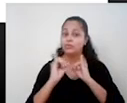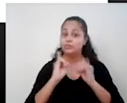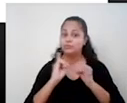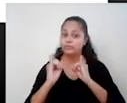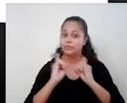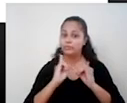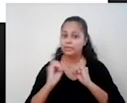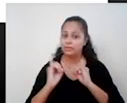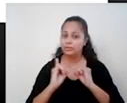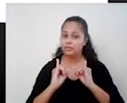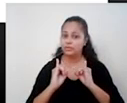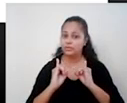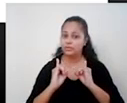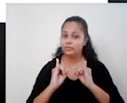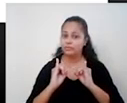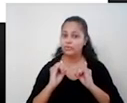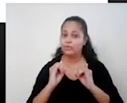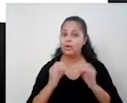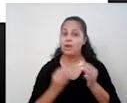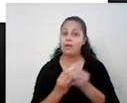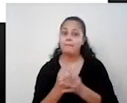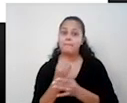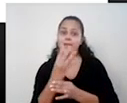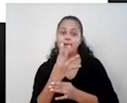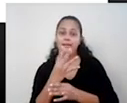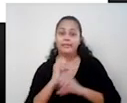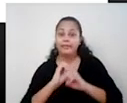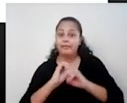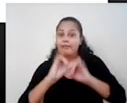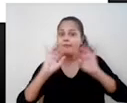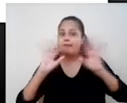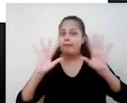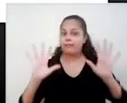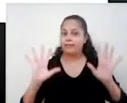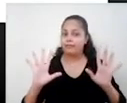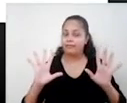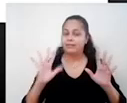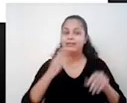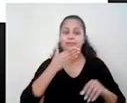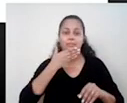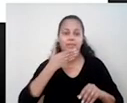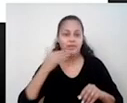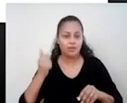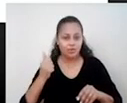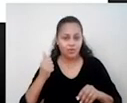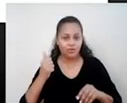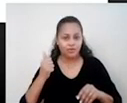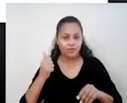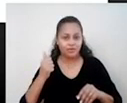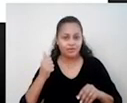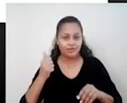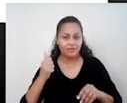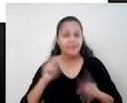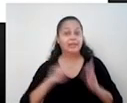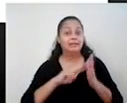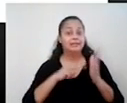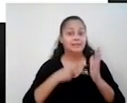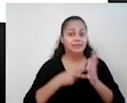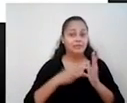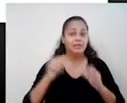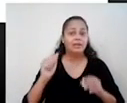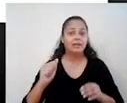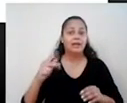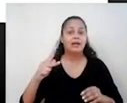né? Ele fica muito mais evidente, muito mais esclarecedor. E eu já adianto para vocês que isso é um